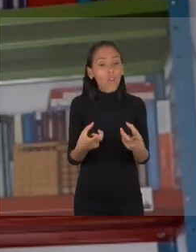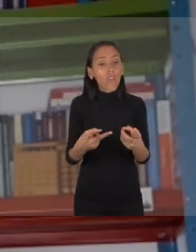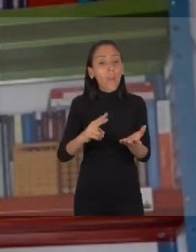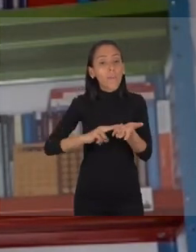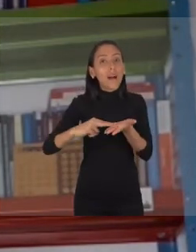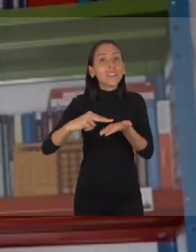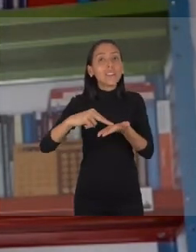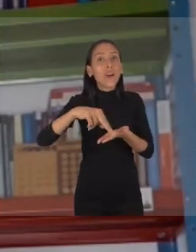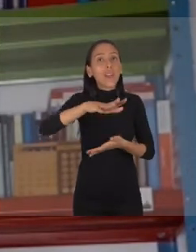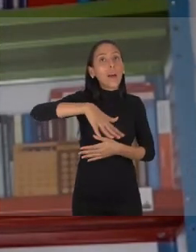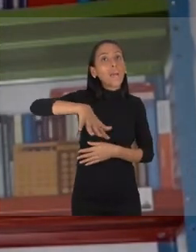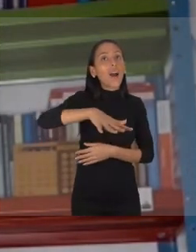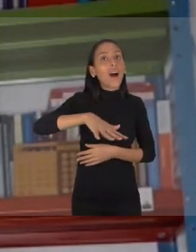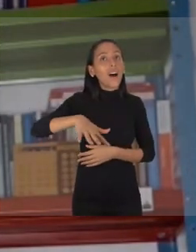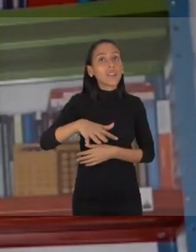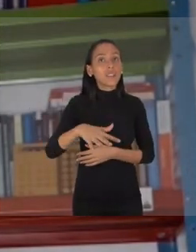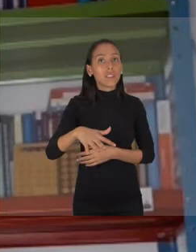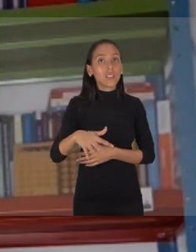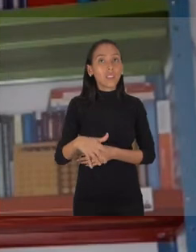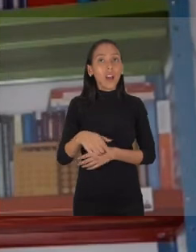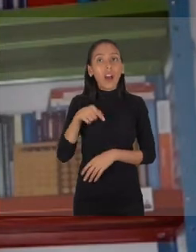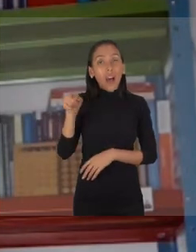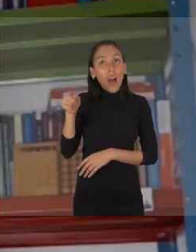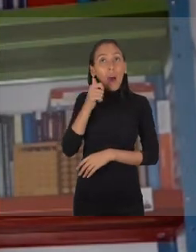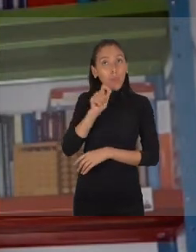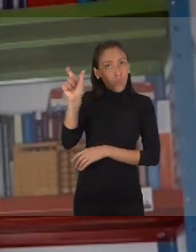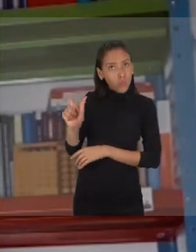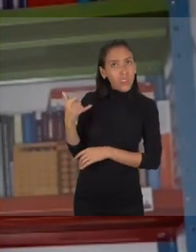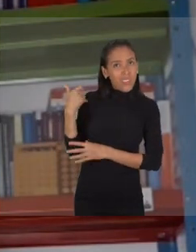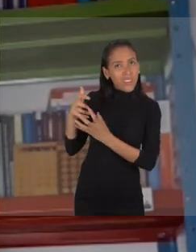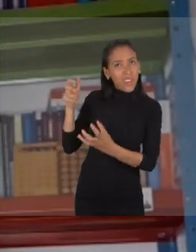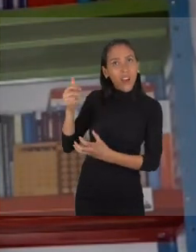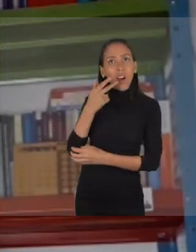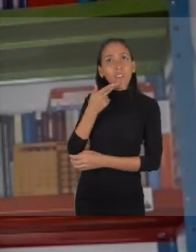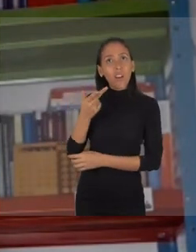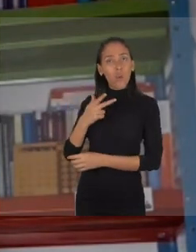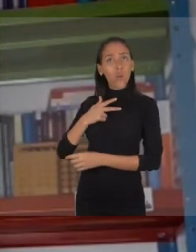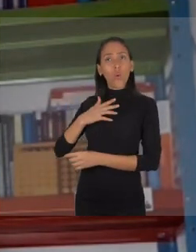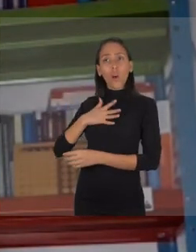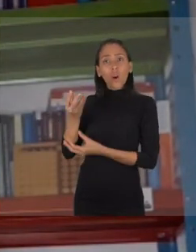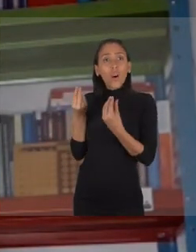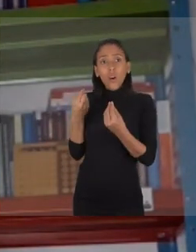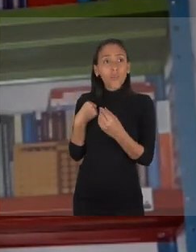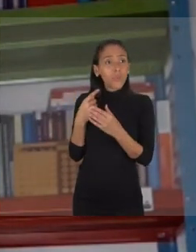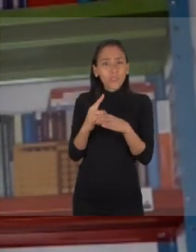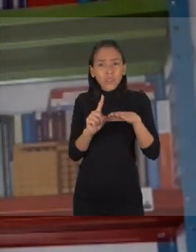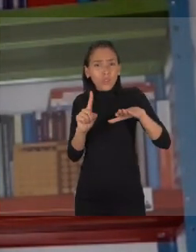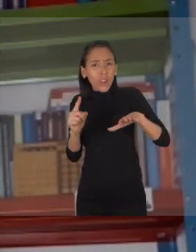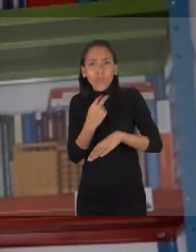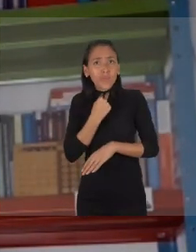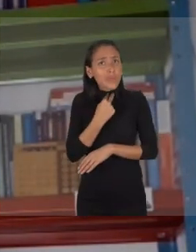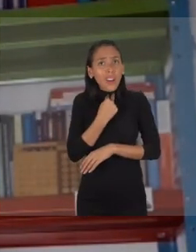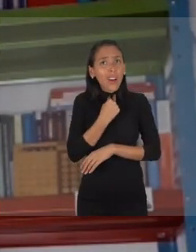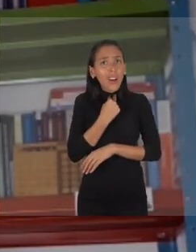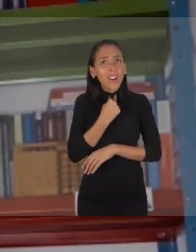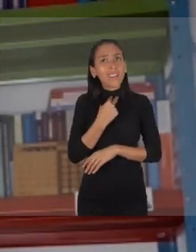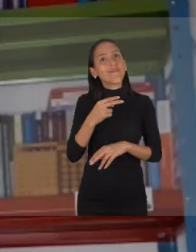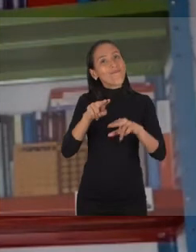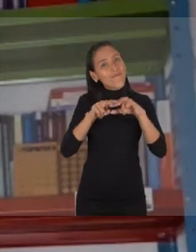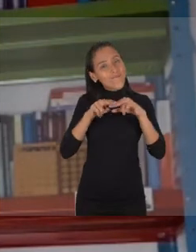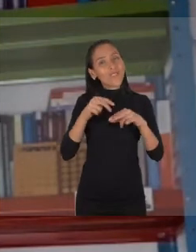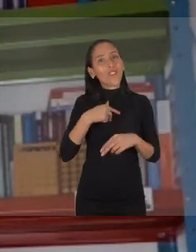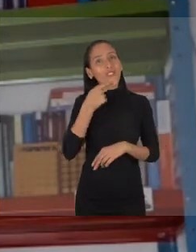eu vendo o pastel na praça. Ela disse que ela não tinha como fazer isolamento. Isso tem a ver com o que eu falei